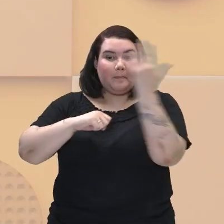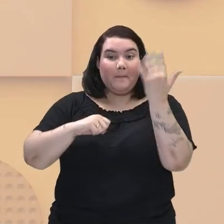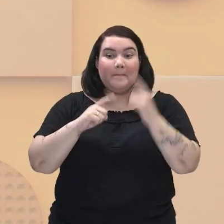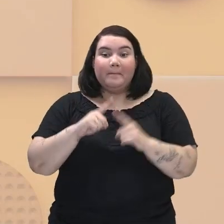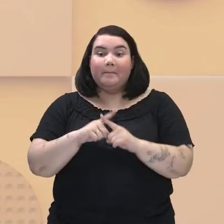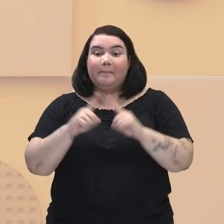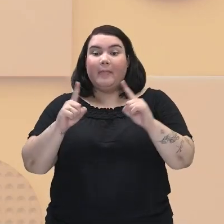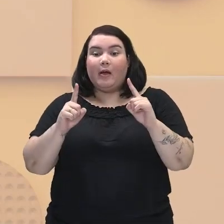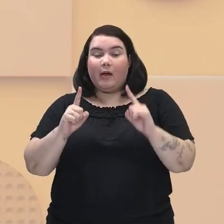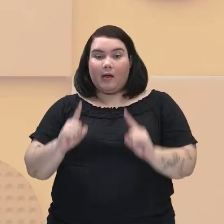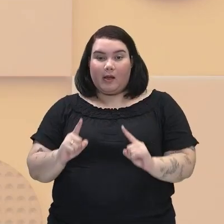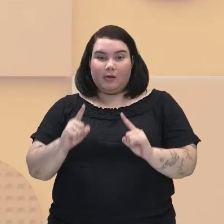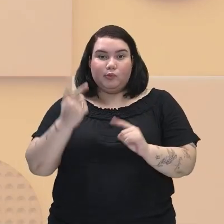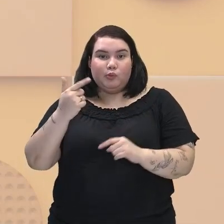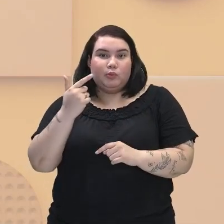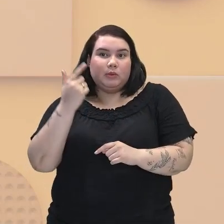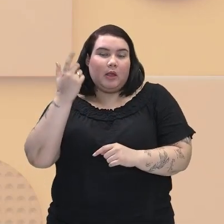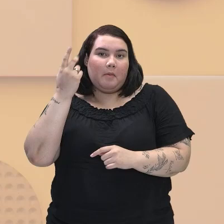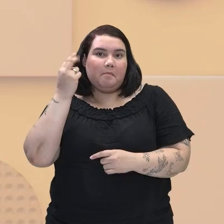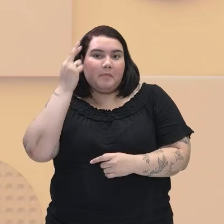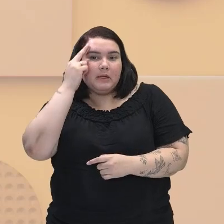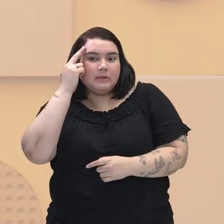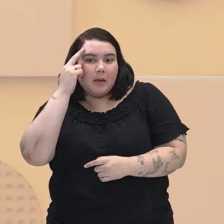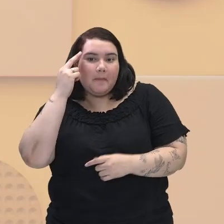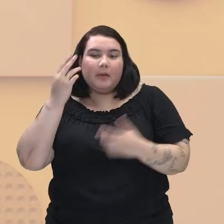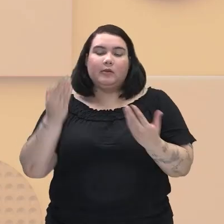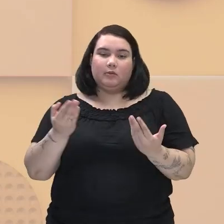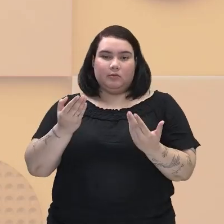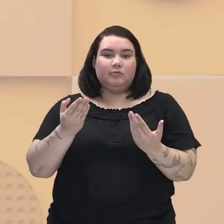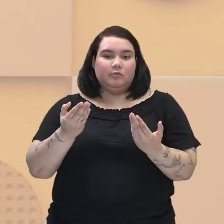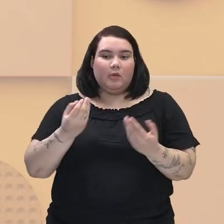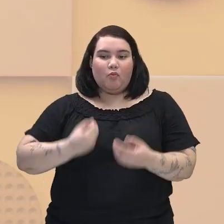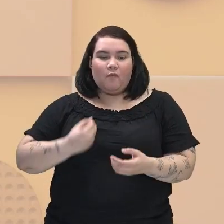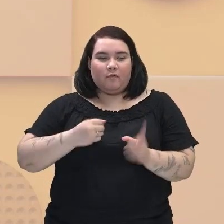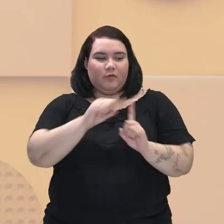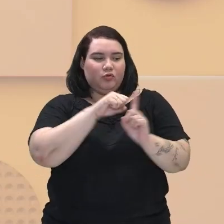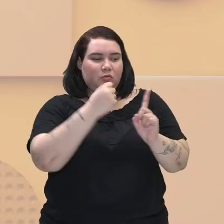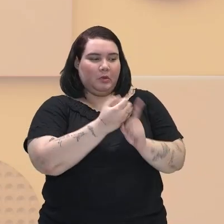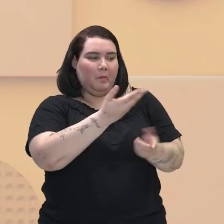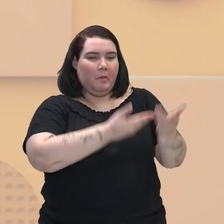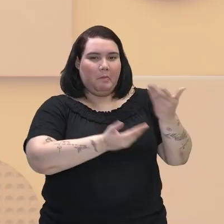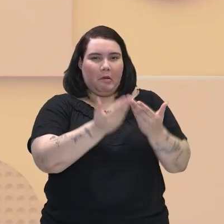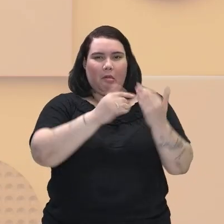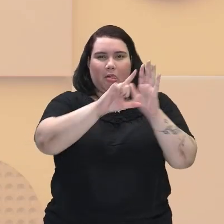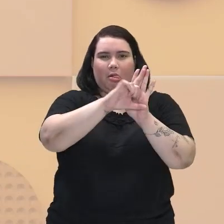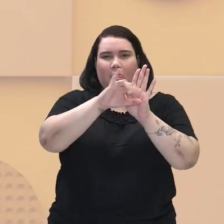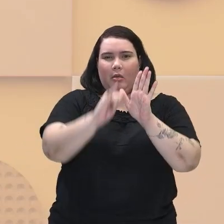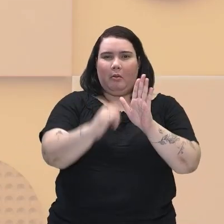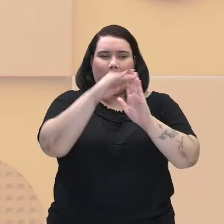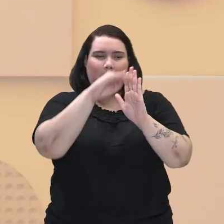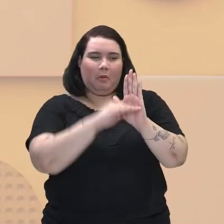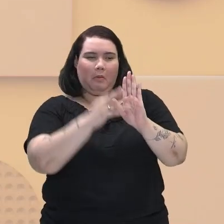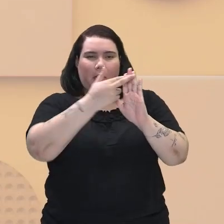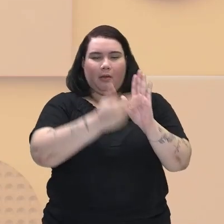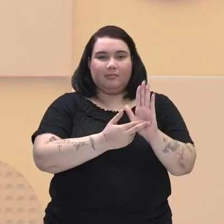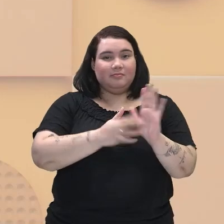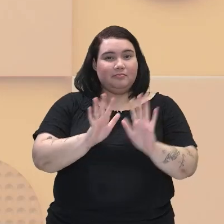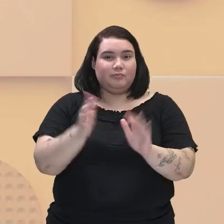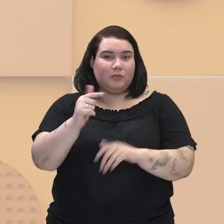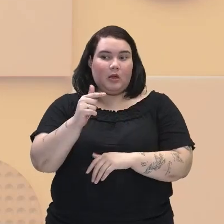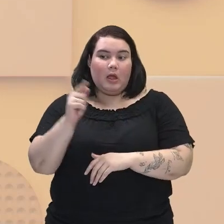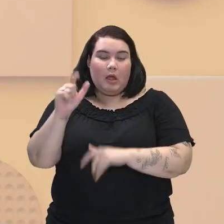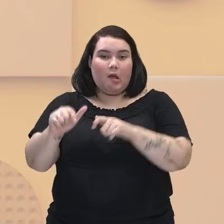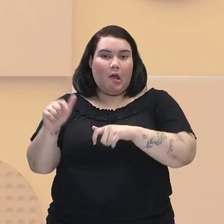né, seres racionais e que vivem em sociedade com leis e regras. Não, são animais